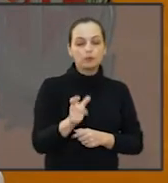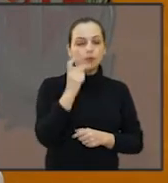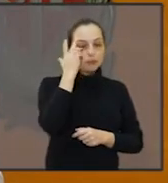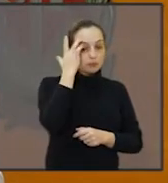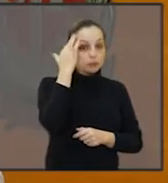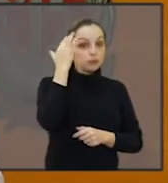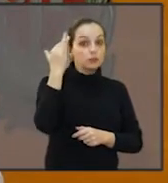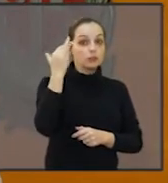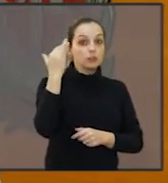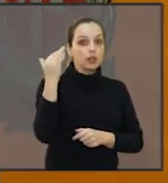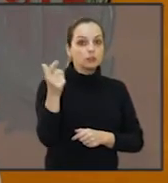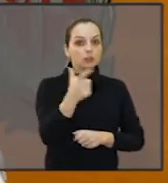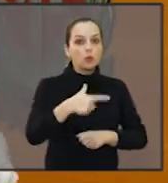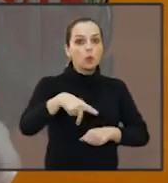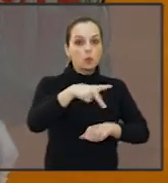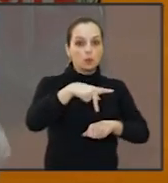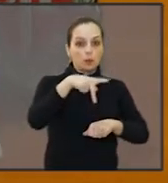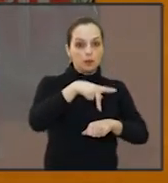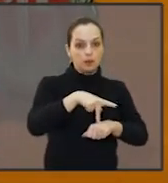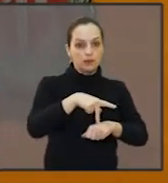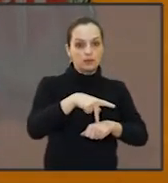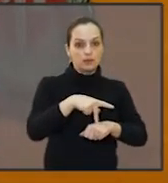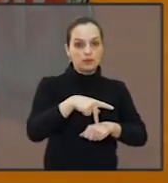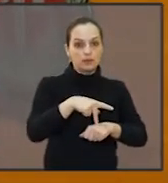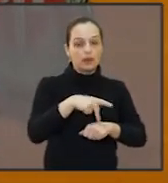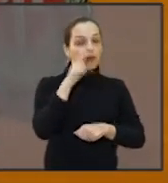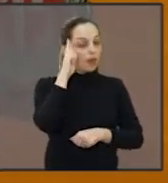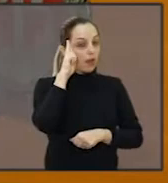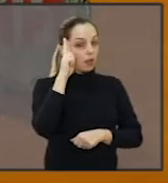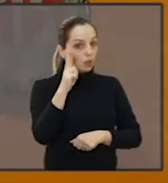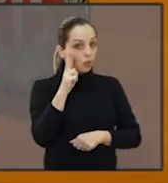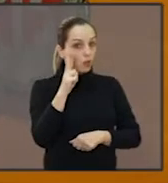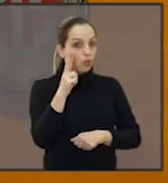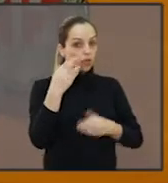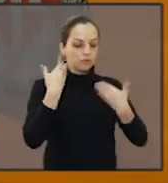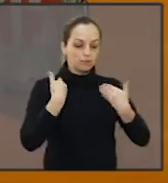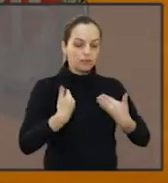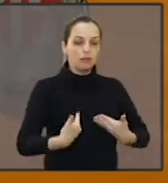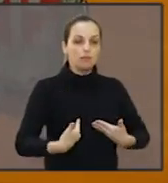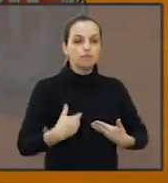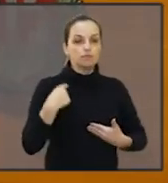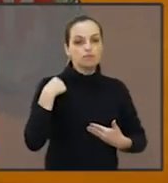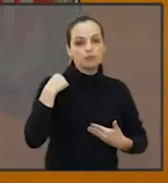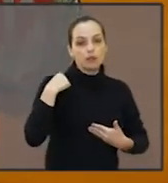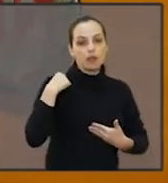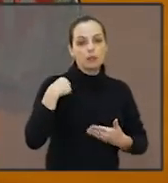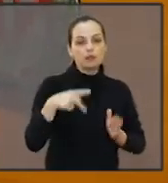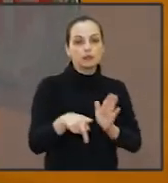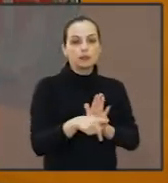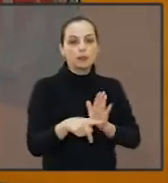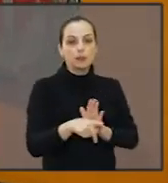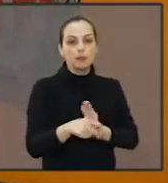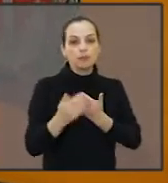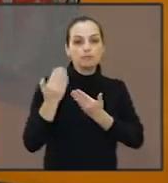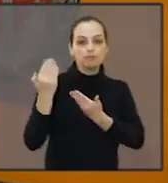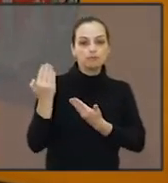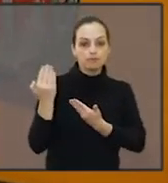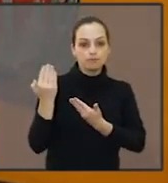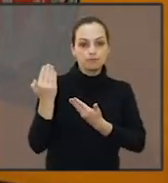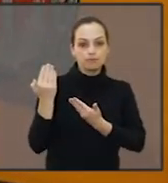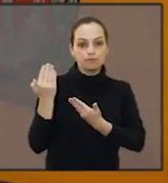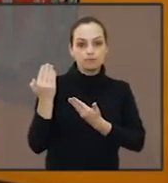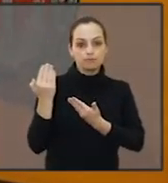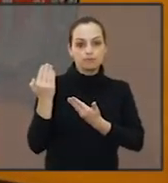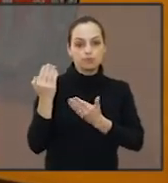sucesso internacional. É a proprietária, a dona, aquela que vestiu a camisa 10 da